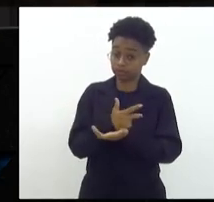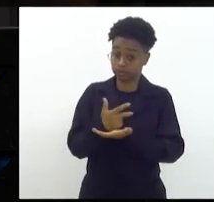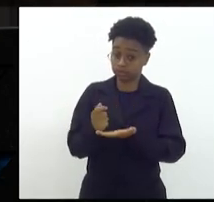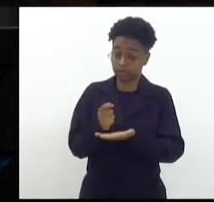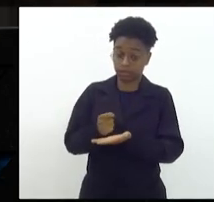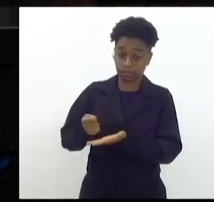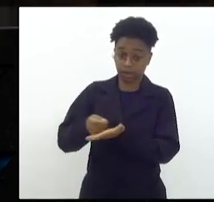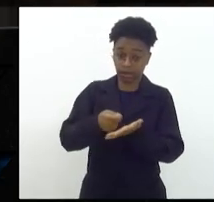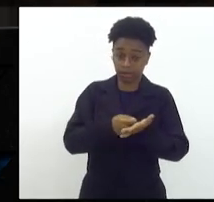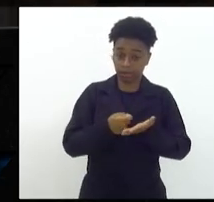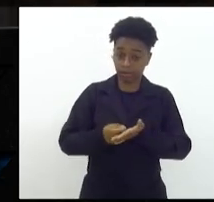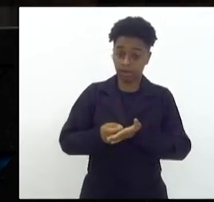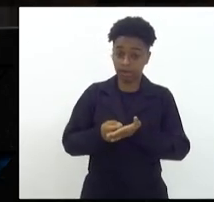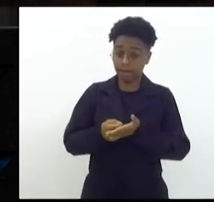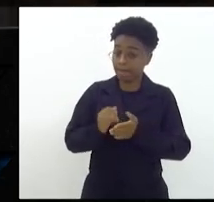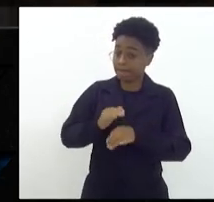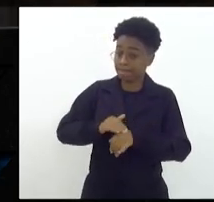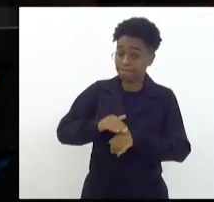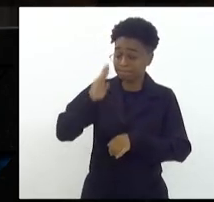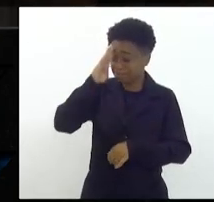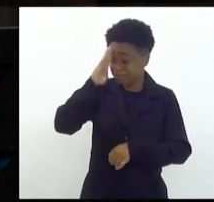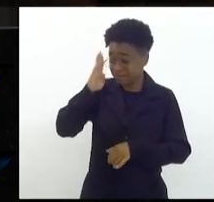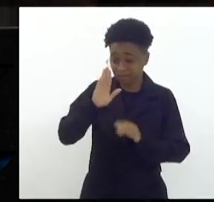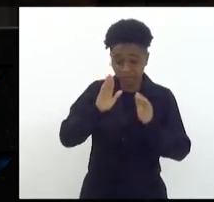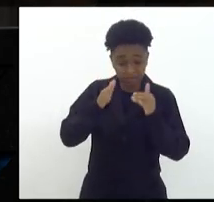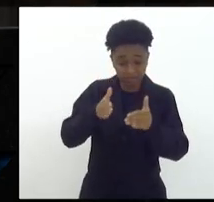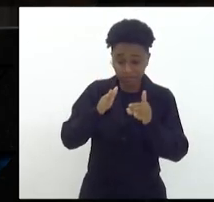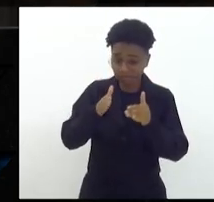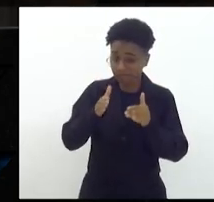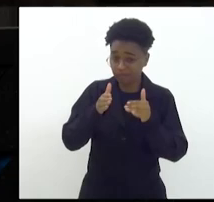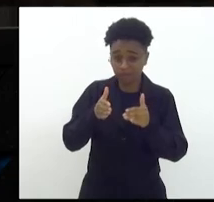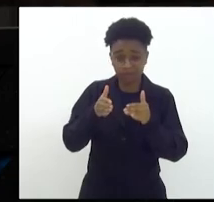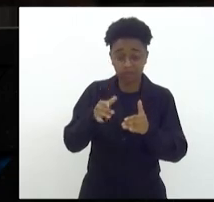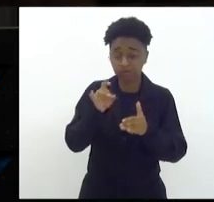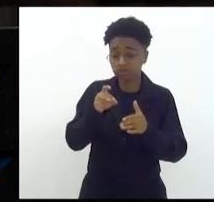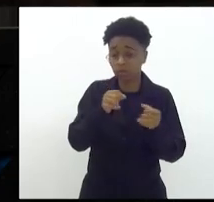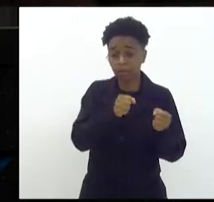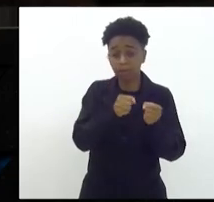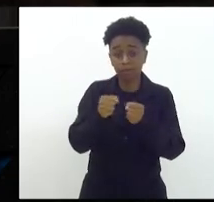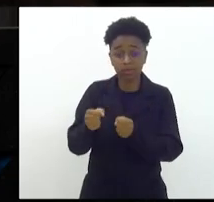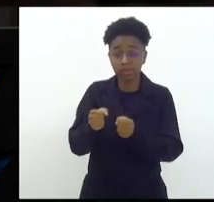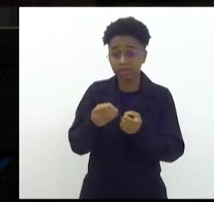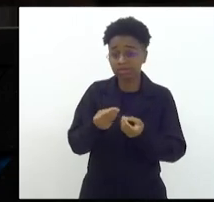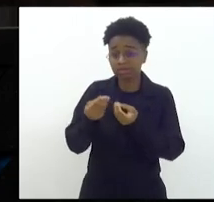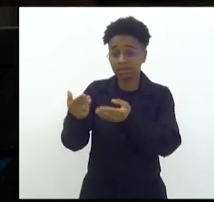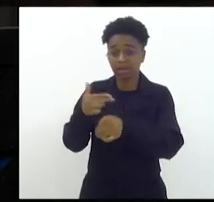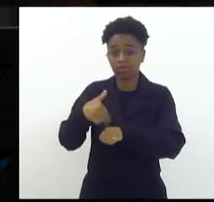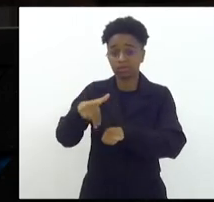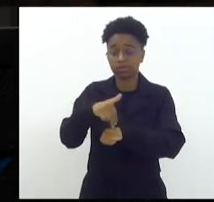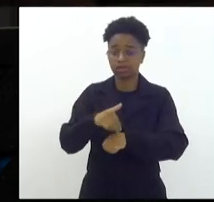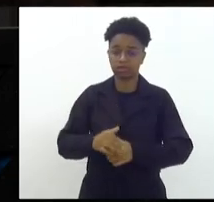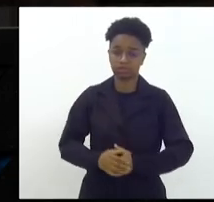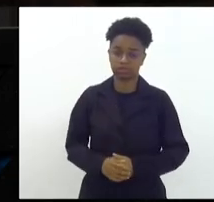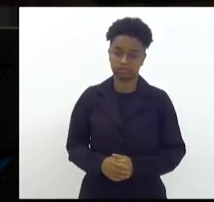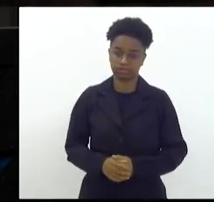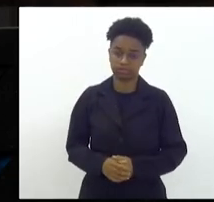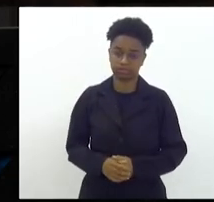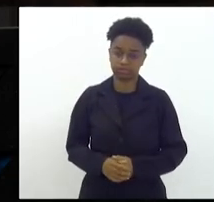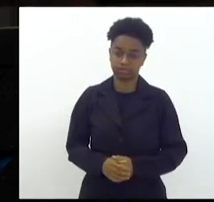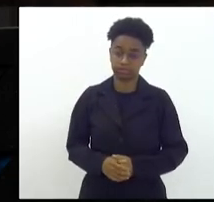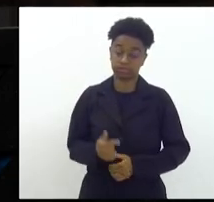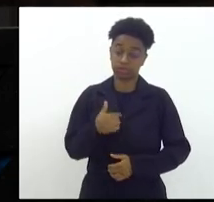concentradora ainda eu tô pensando só Esse aspecto de poder na mão da União eu queria fazer